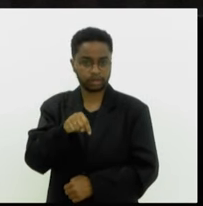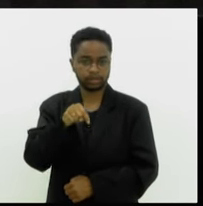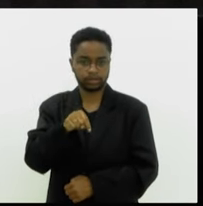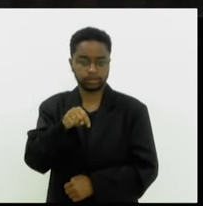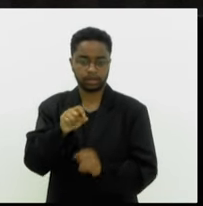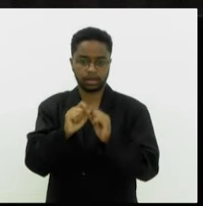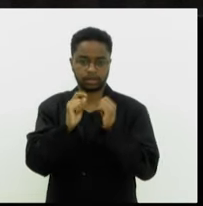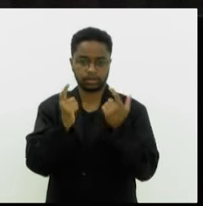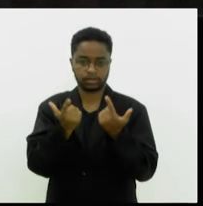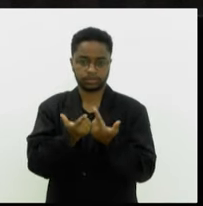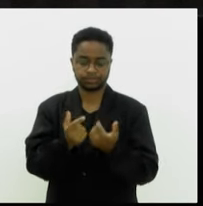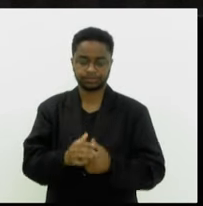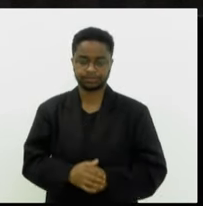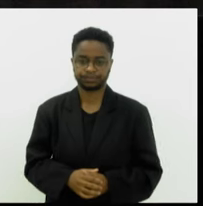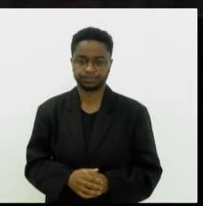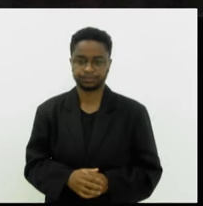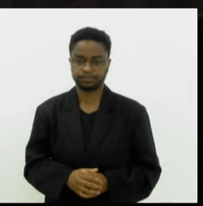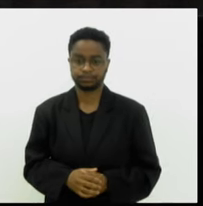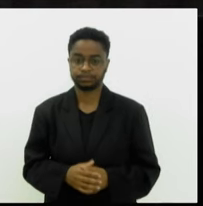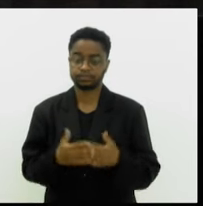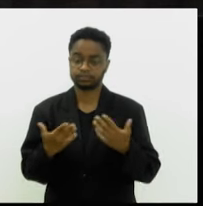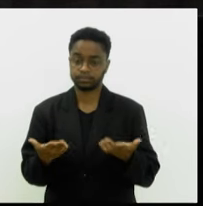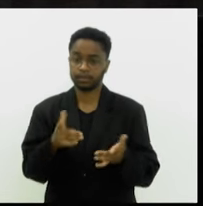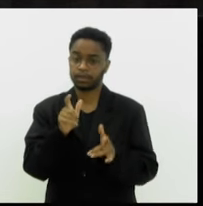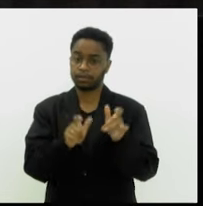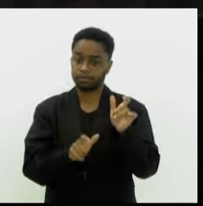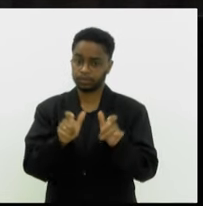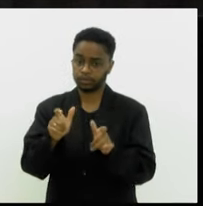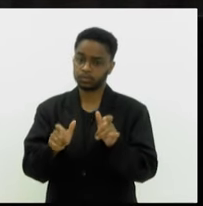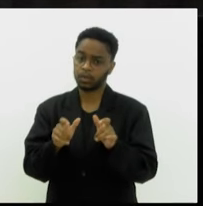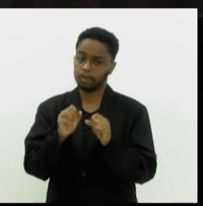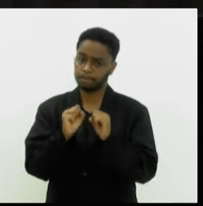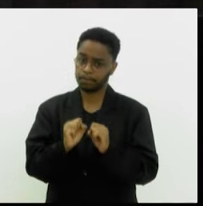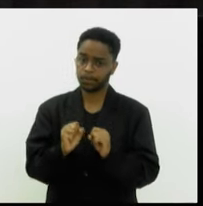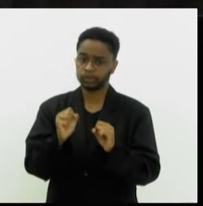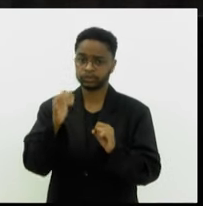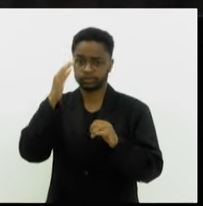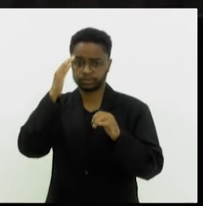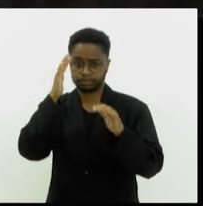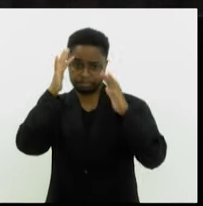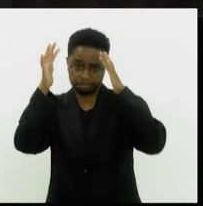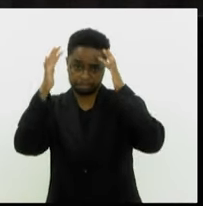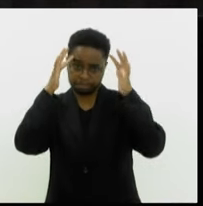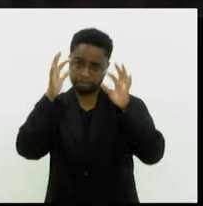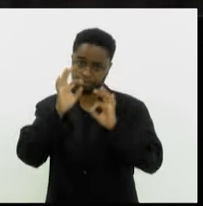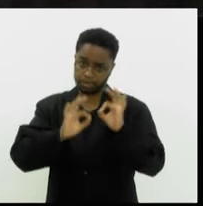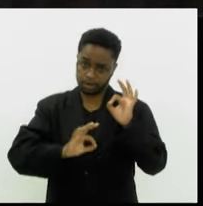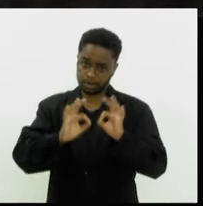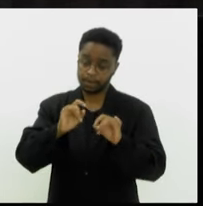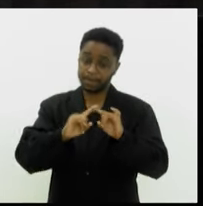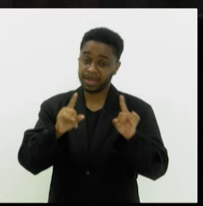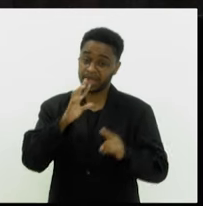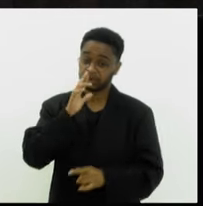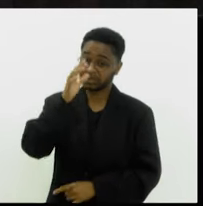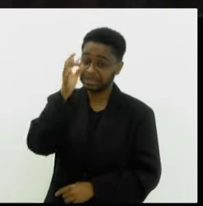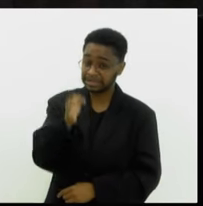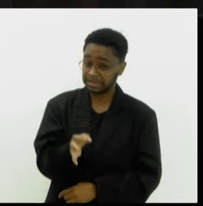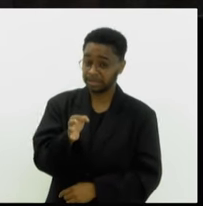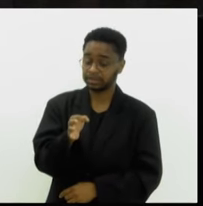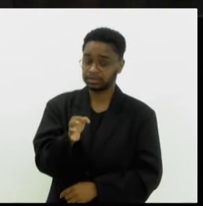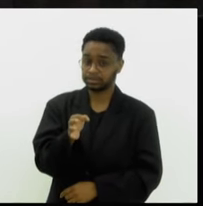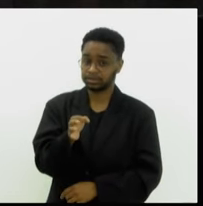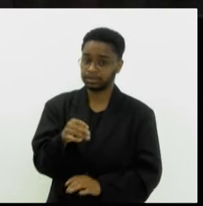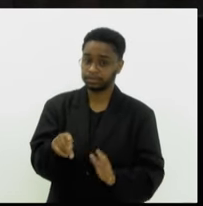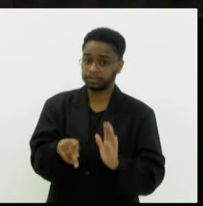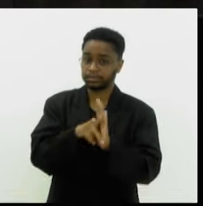discursar nessa casa de lei. Então, o homem, o coração do homem pode fazer planos, mas a resposta certa, né,